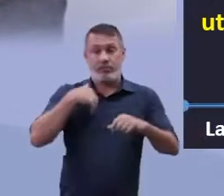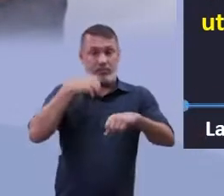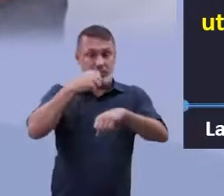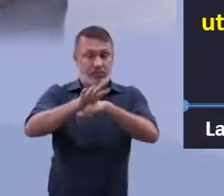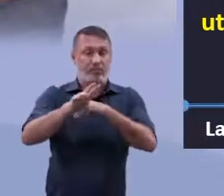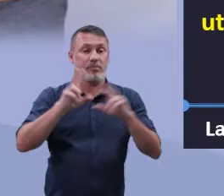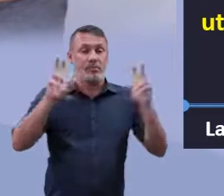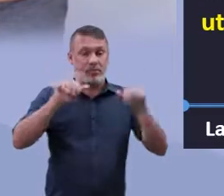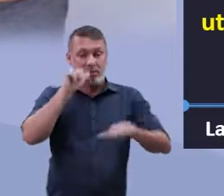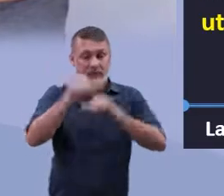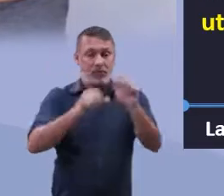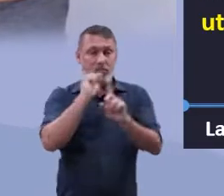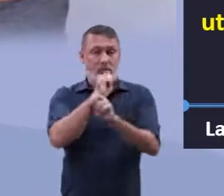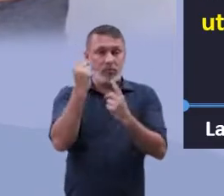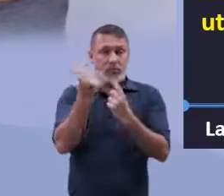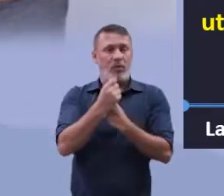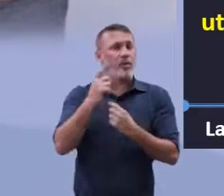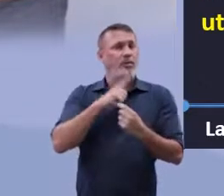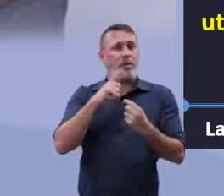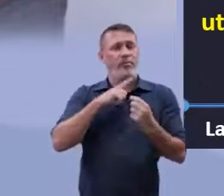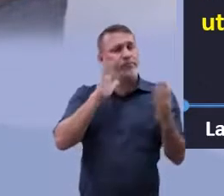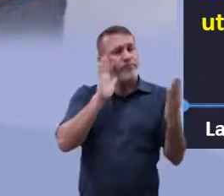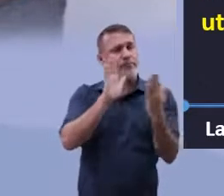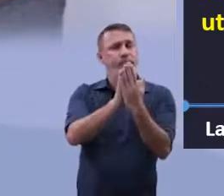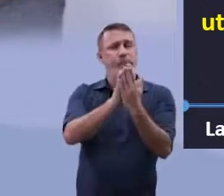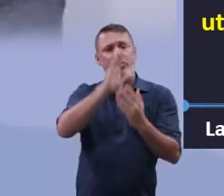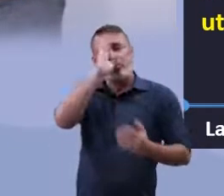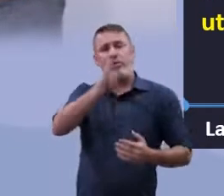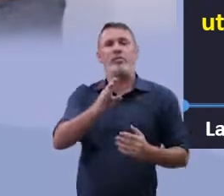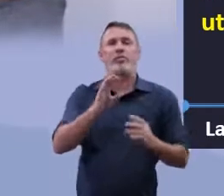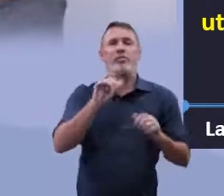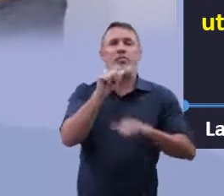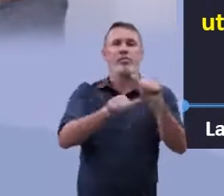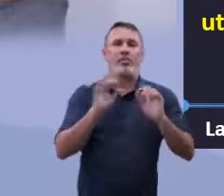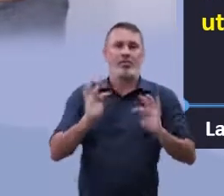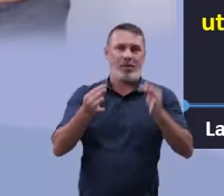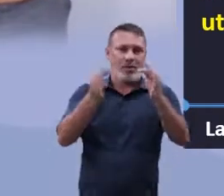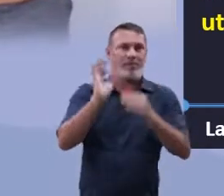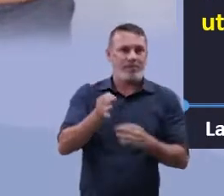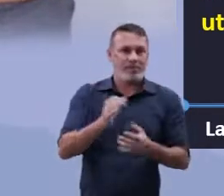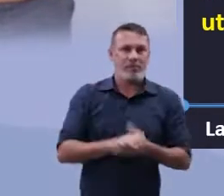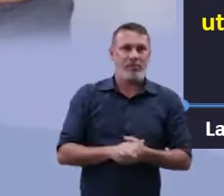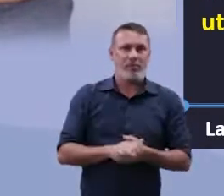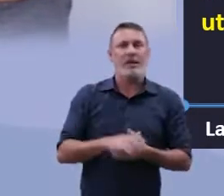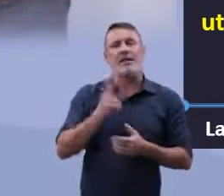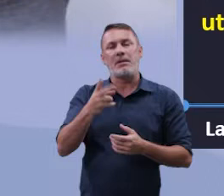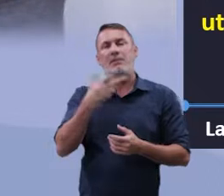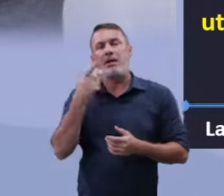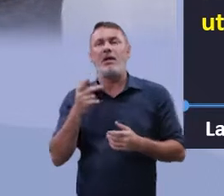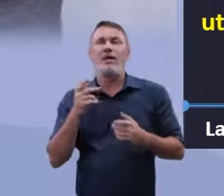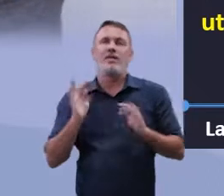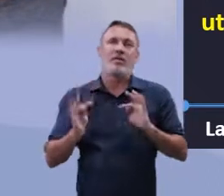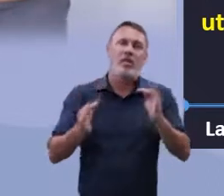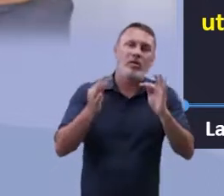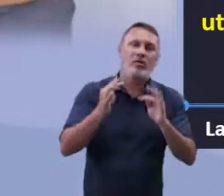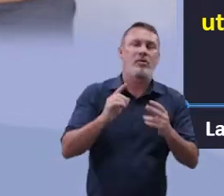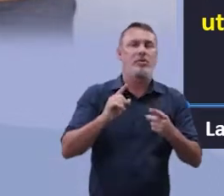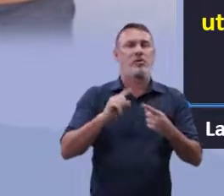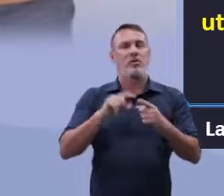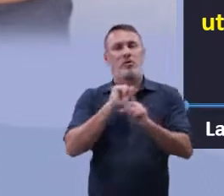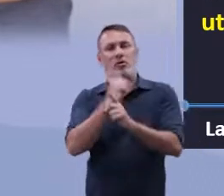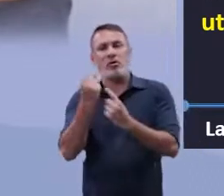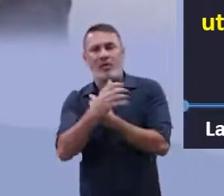transformações tecnológicas. Fala muito em sociedade, na era digital, era